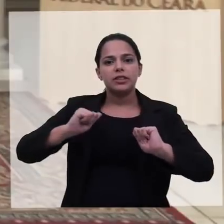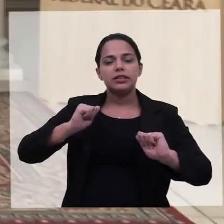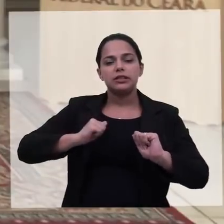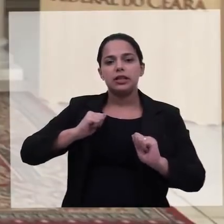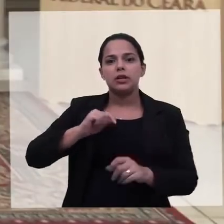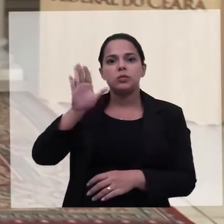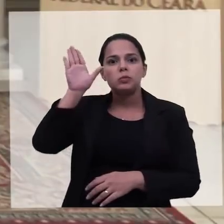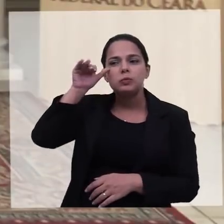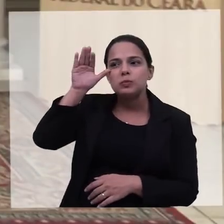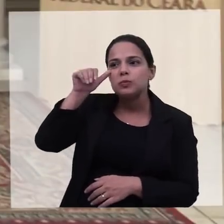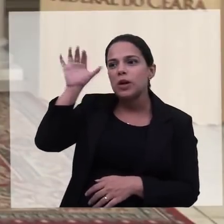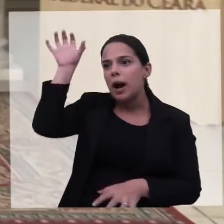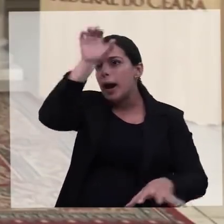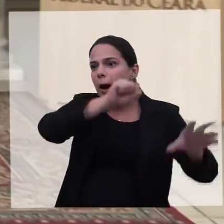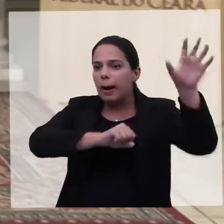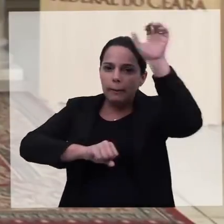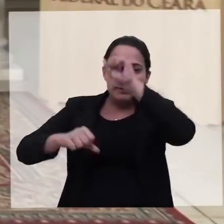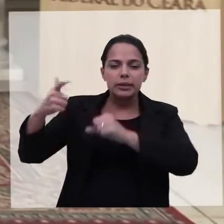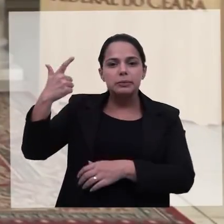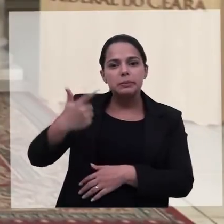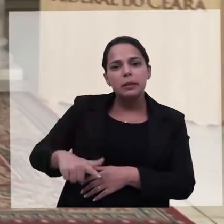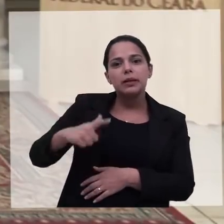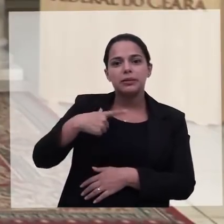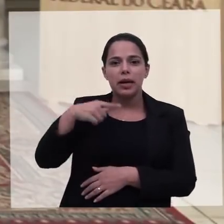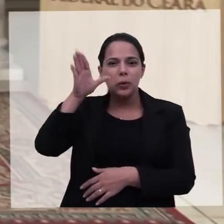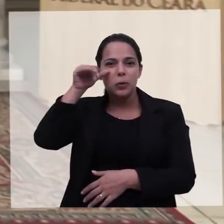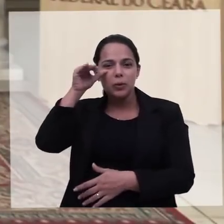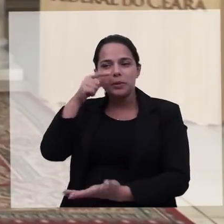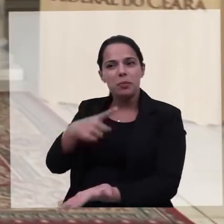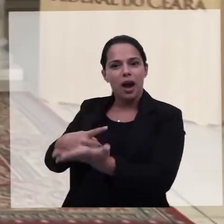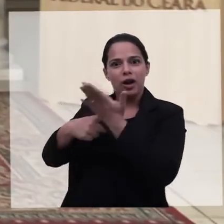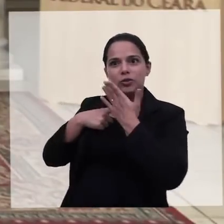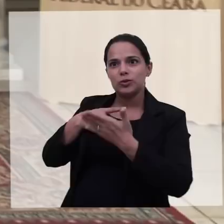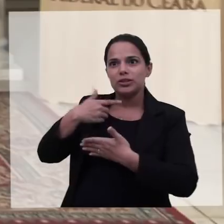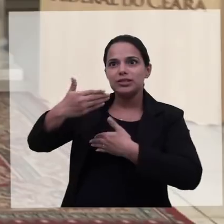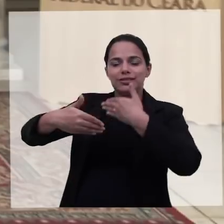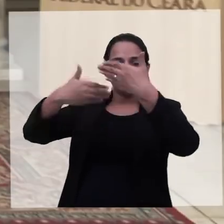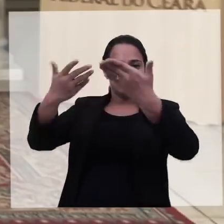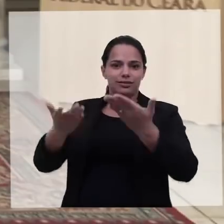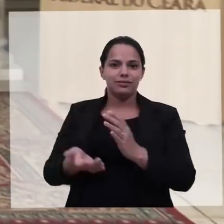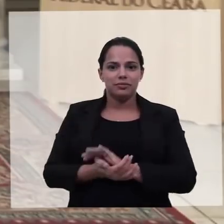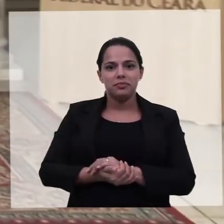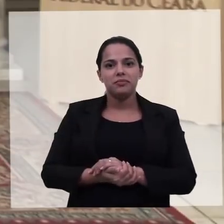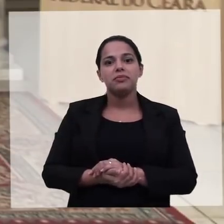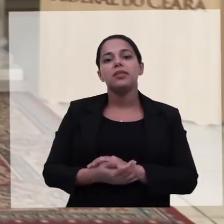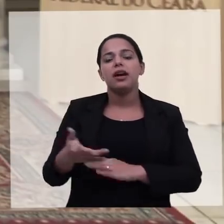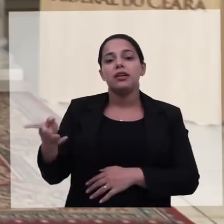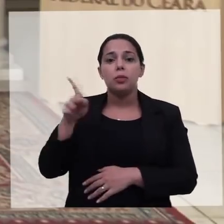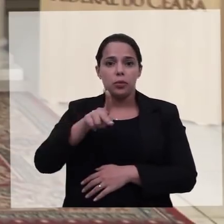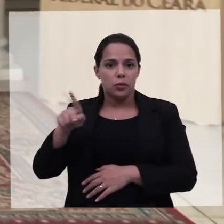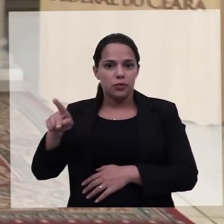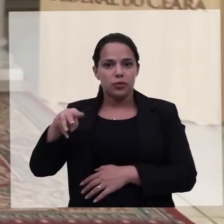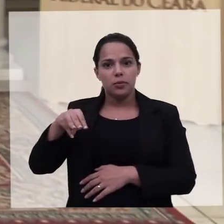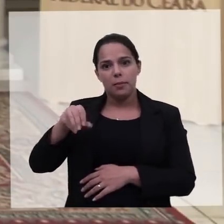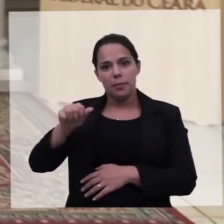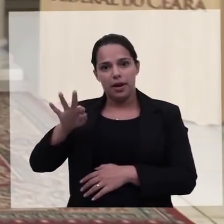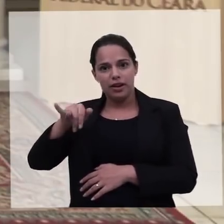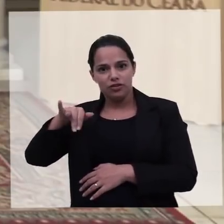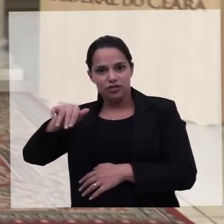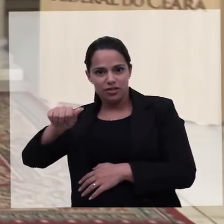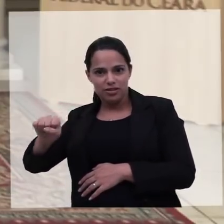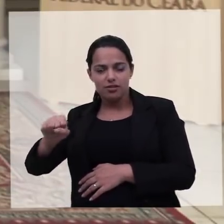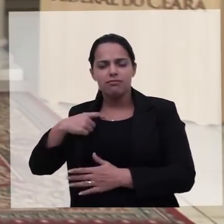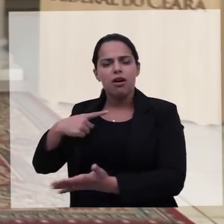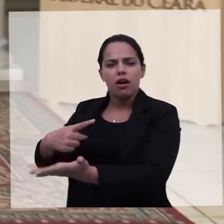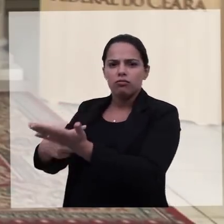de ampliar seus conhecimentos, a curiosidade, né? A curiosidade é que move a gente. E então, o professor Matias